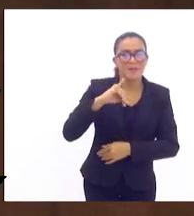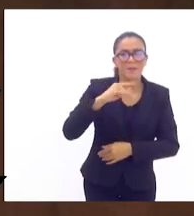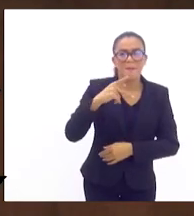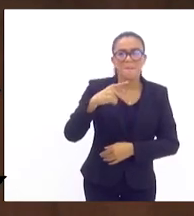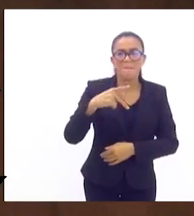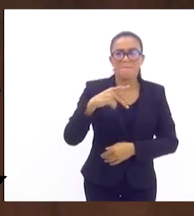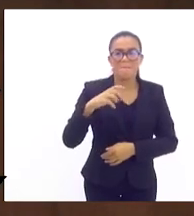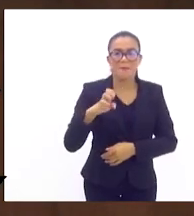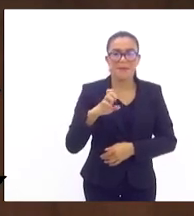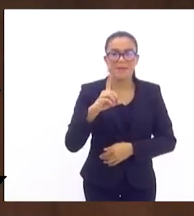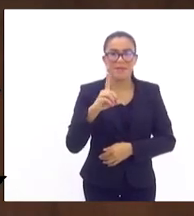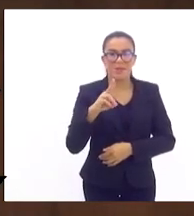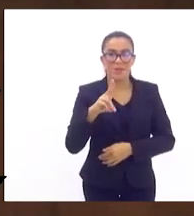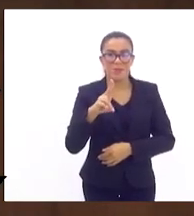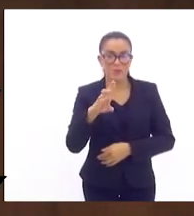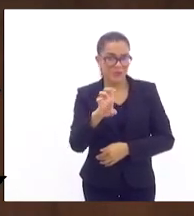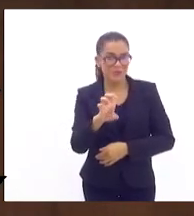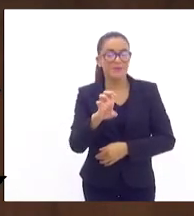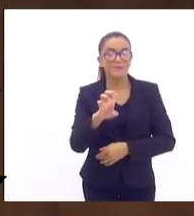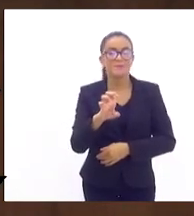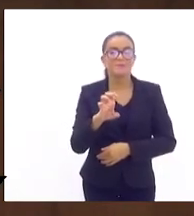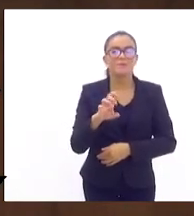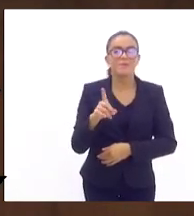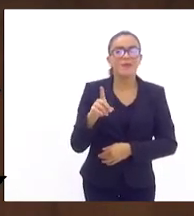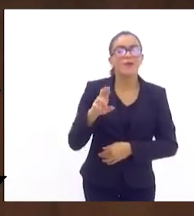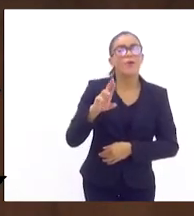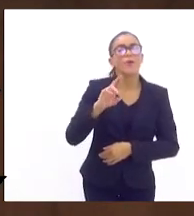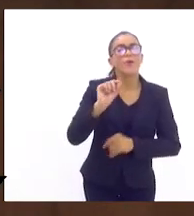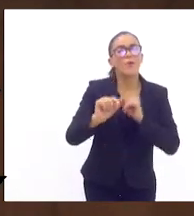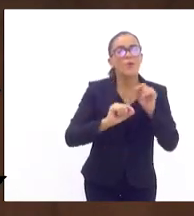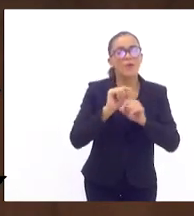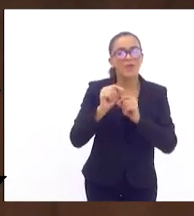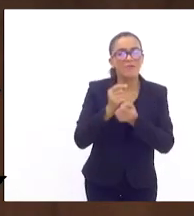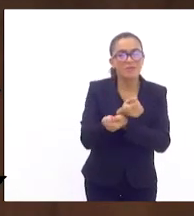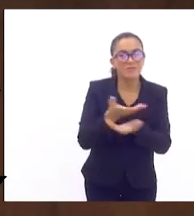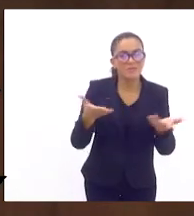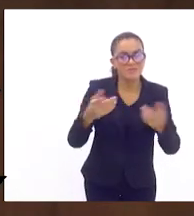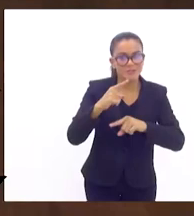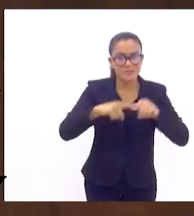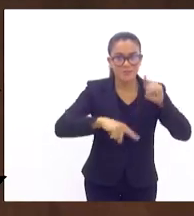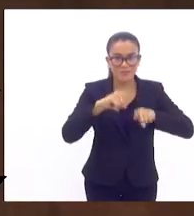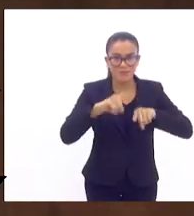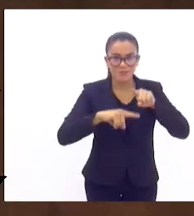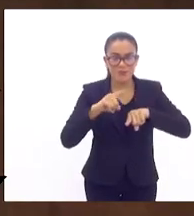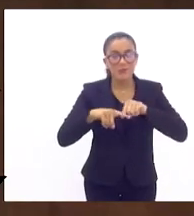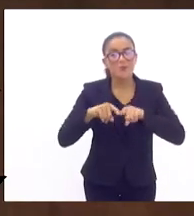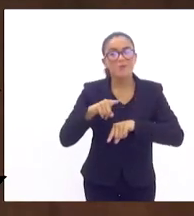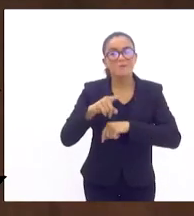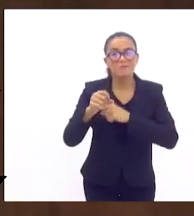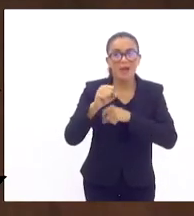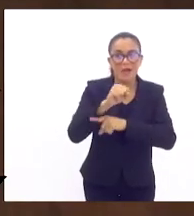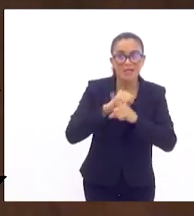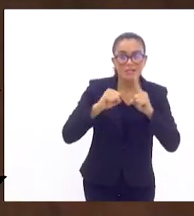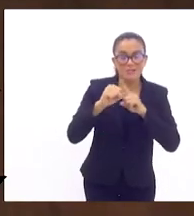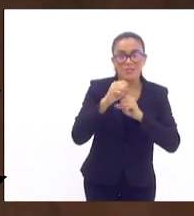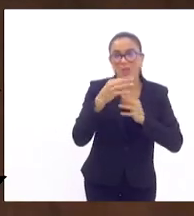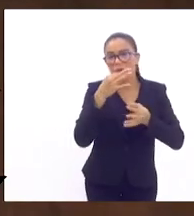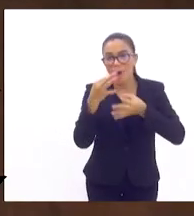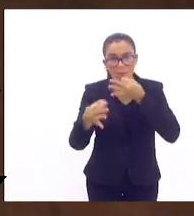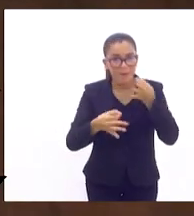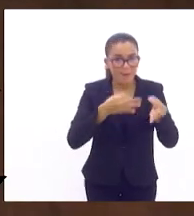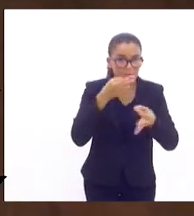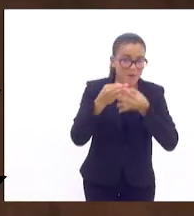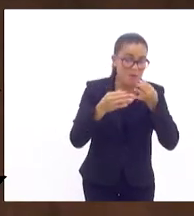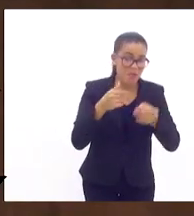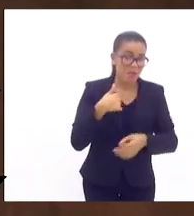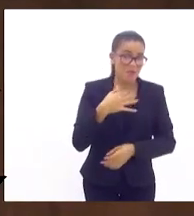Francisco Jaime Lerner, e com o Vicente Loureiro, não foram disponibilizando os produtos intermediários para a sociedade poder opinando. Então, essa é uma crítica